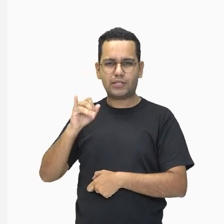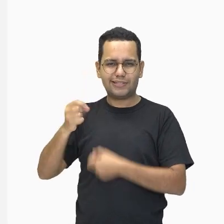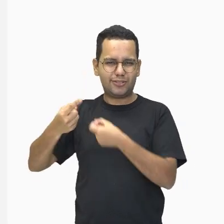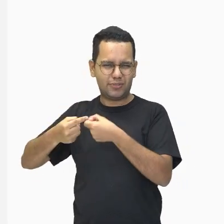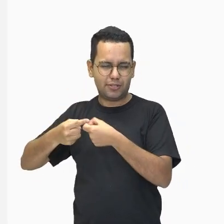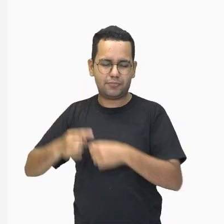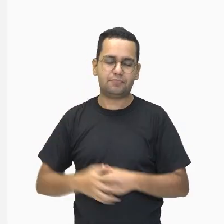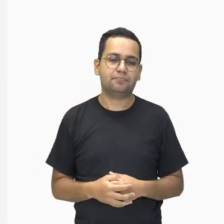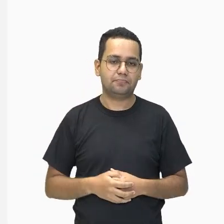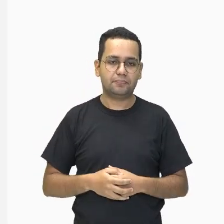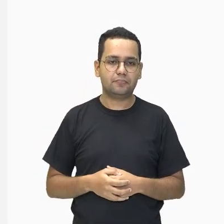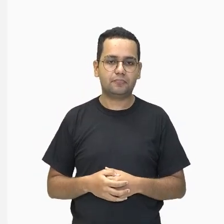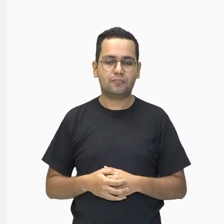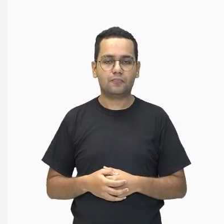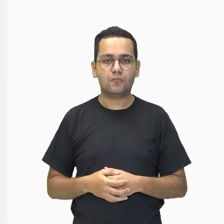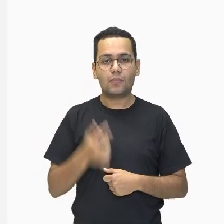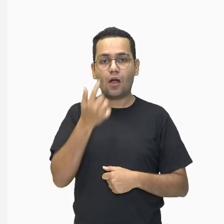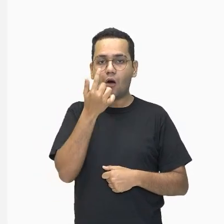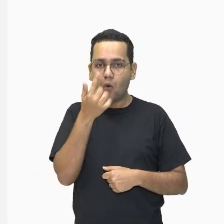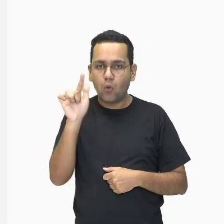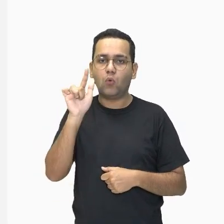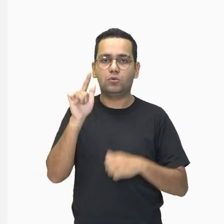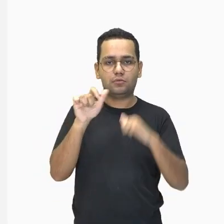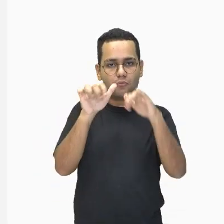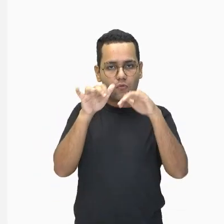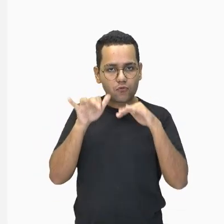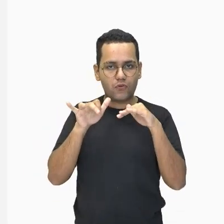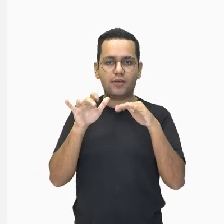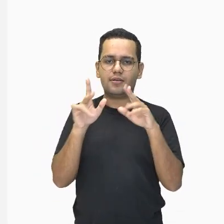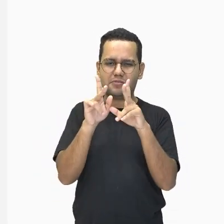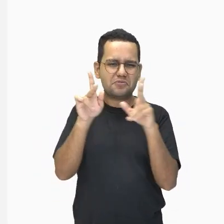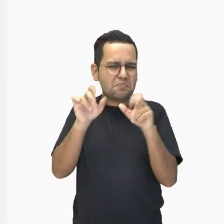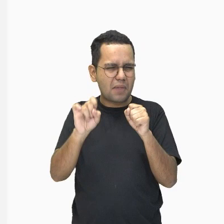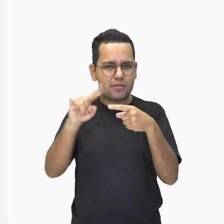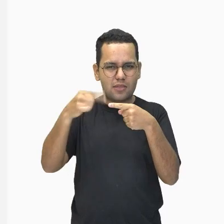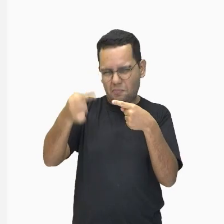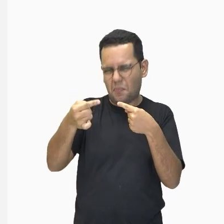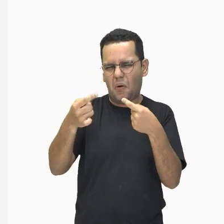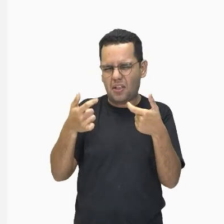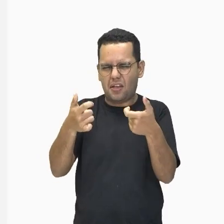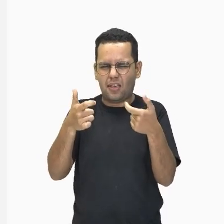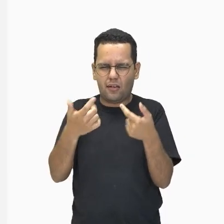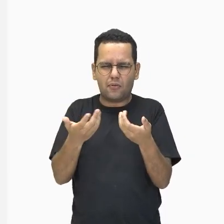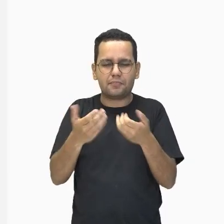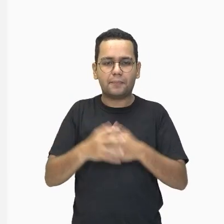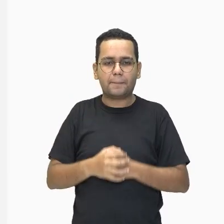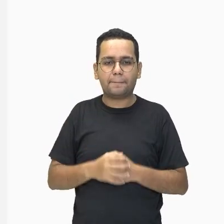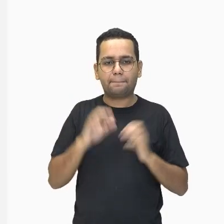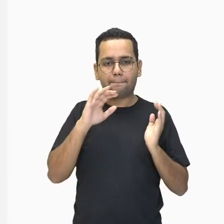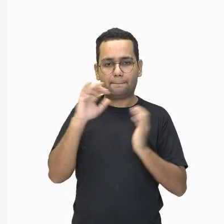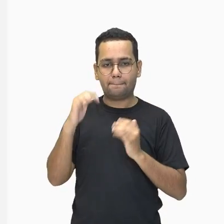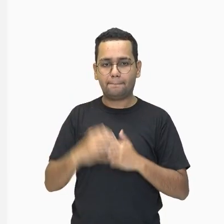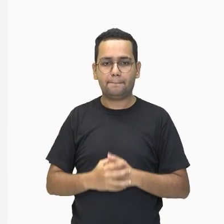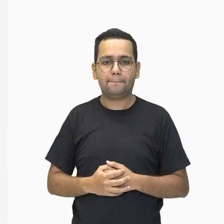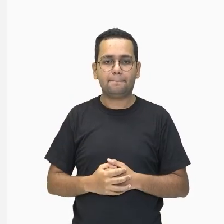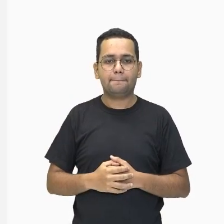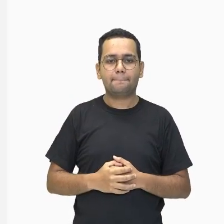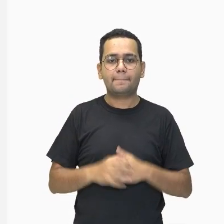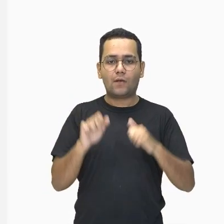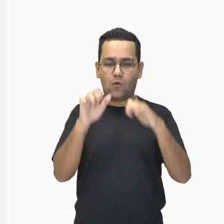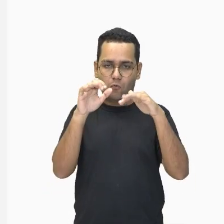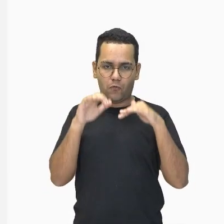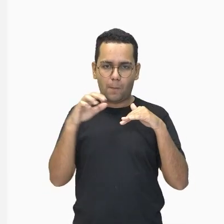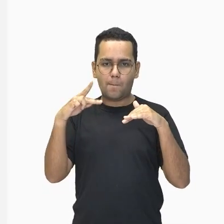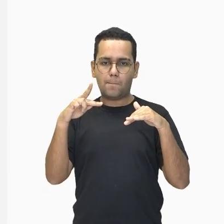conferência de paz, essa já praticamente no pós-guerra, que foi a Conferência de Potsdam. Vamos adiante. Um